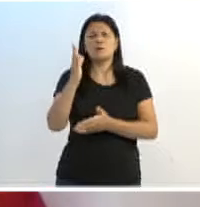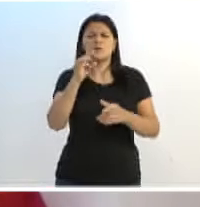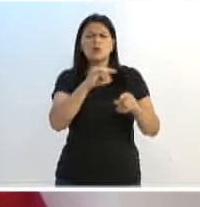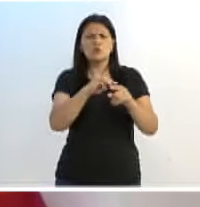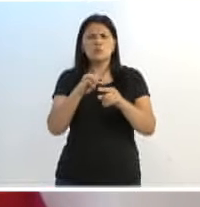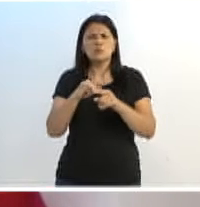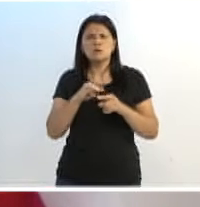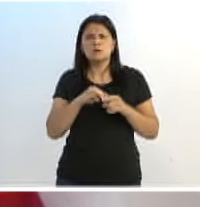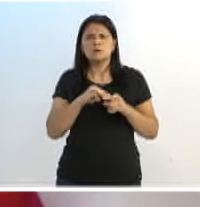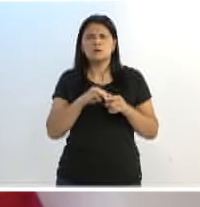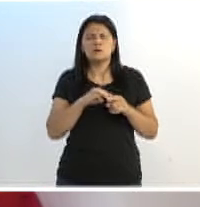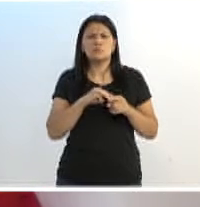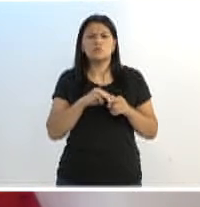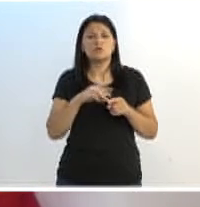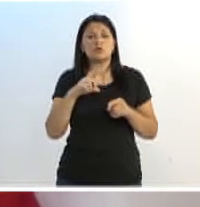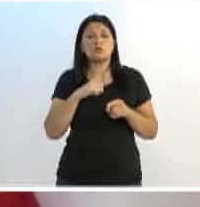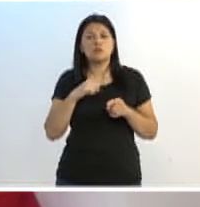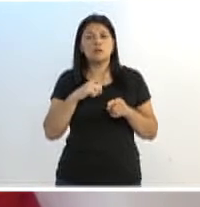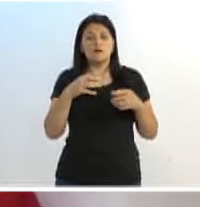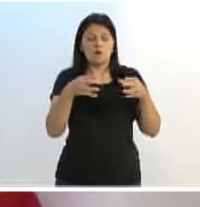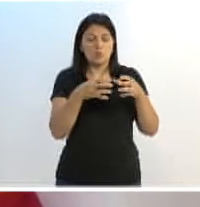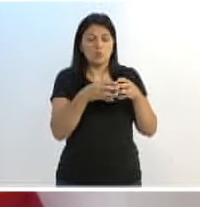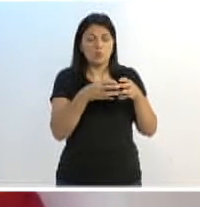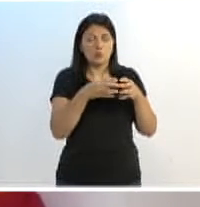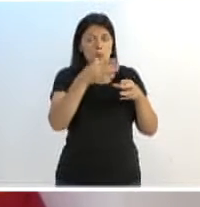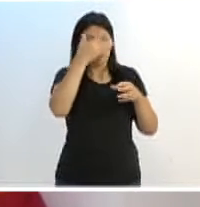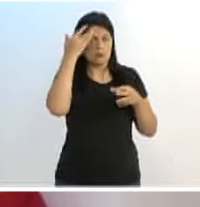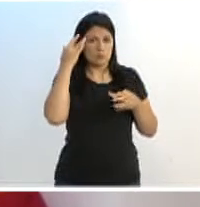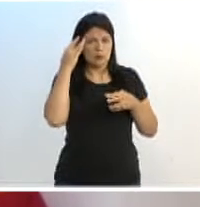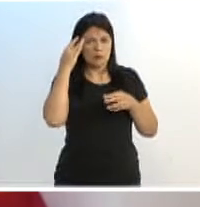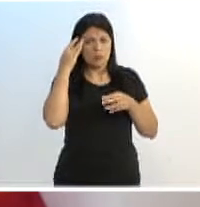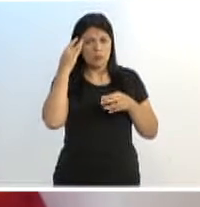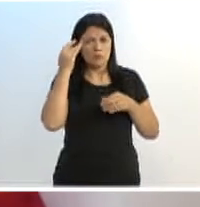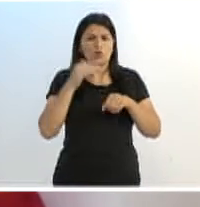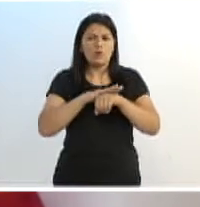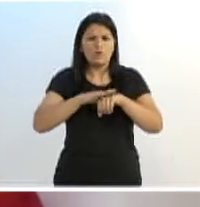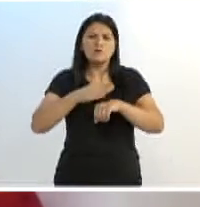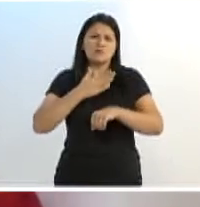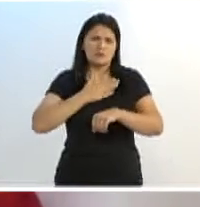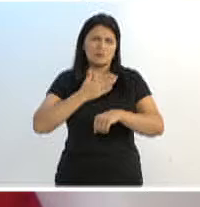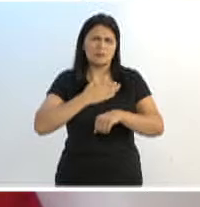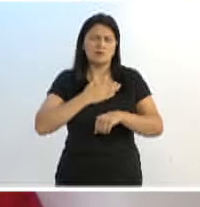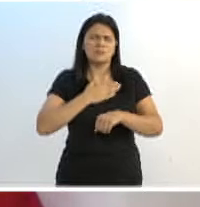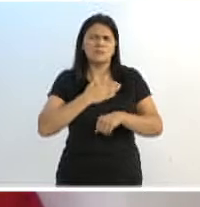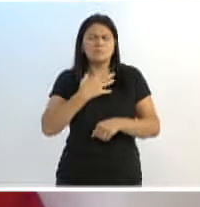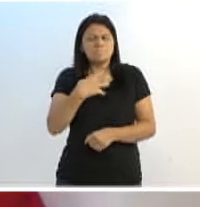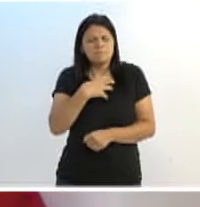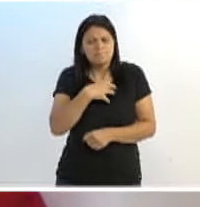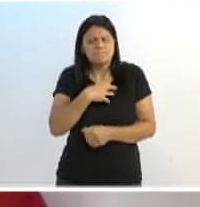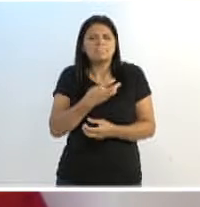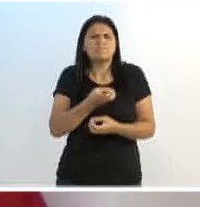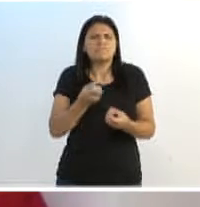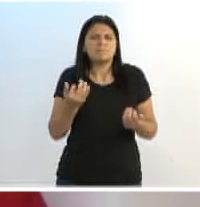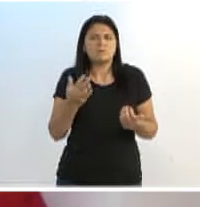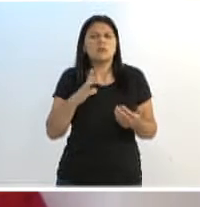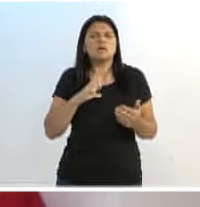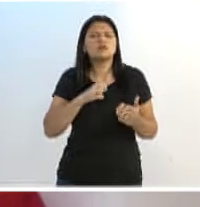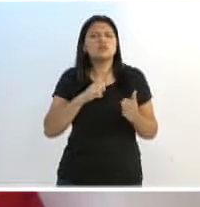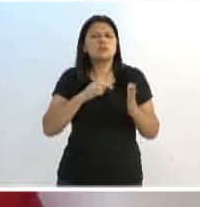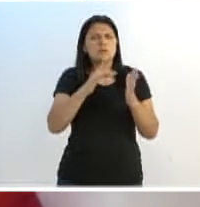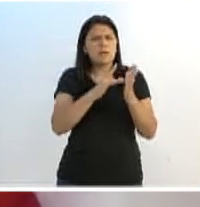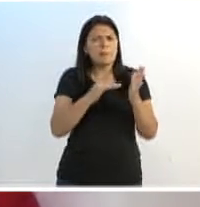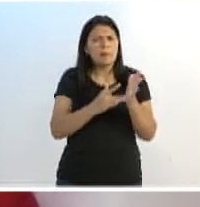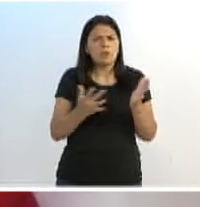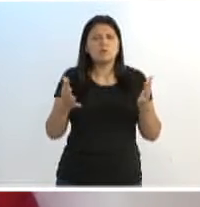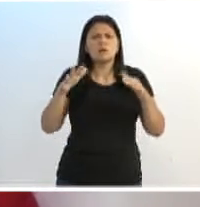nós fomos procurados por um grupo de pessoas na nossa cidade, nos sensibilizamos, nos solidarizamos, nós temos a pauta da inclusão muito forte,